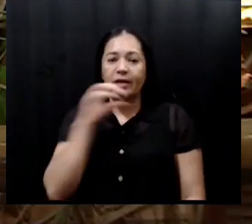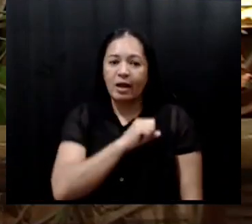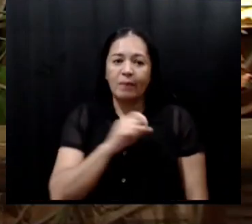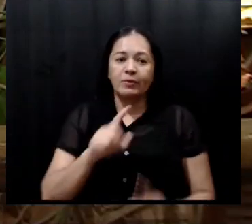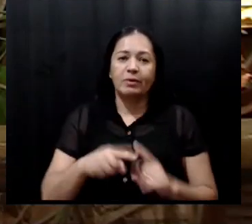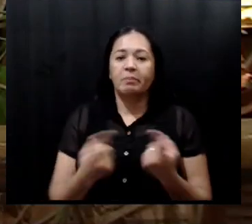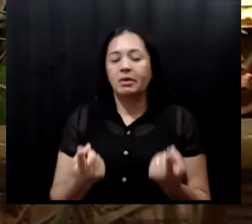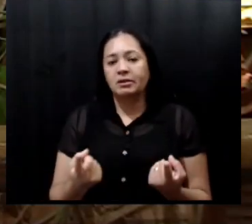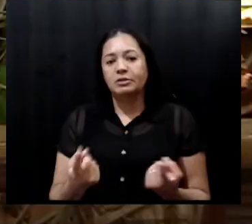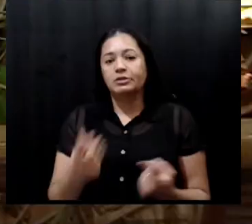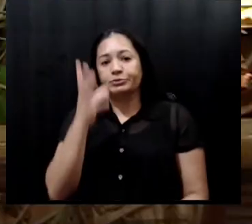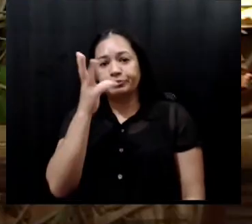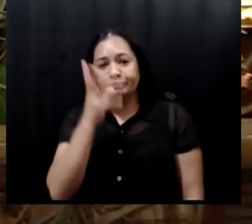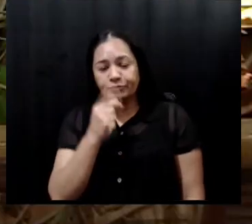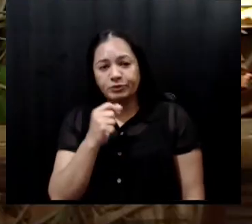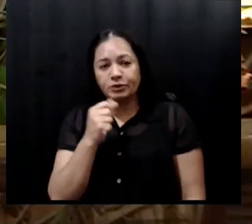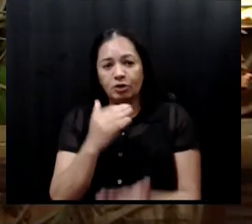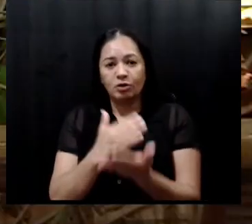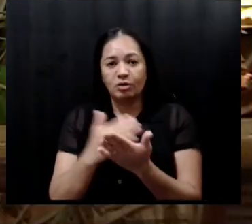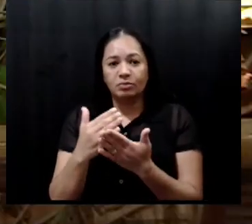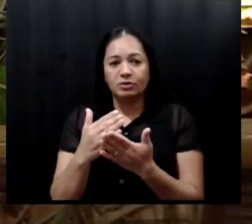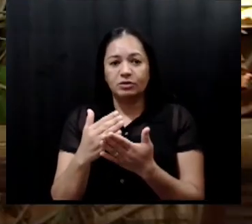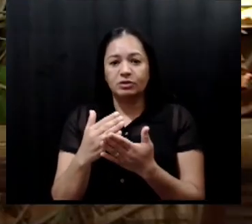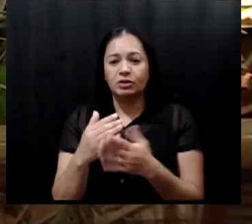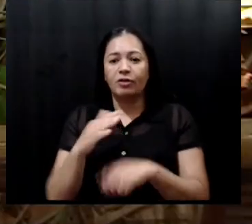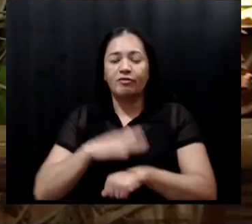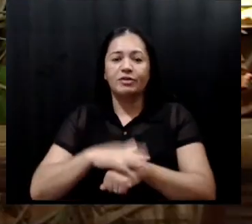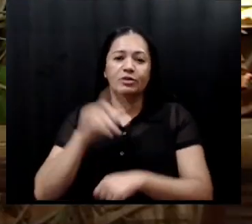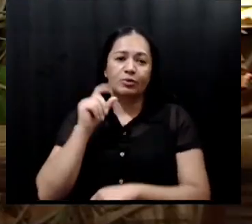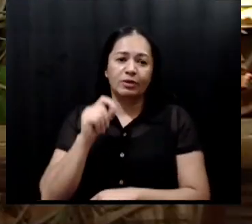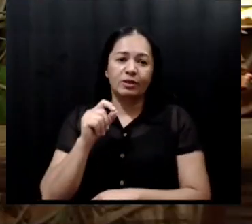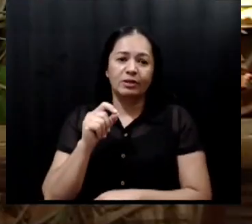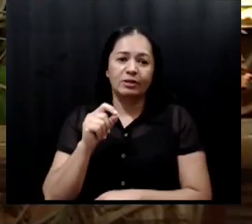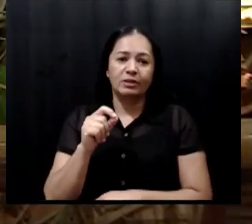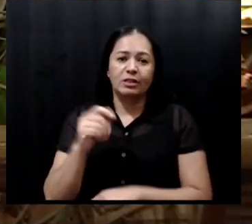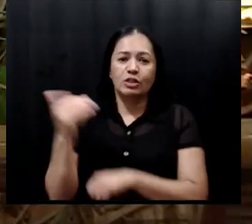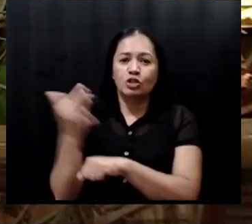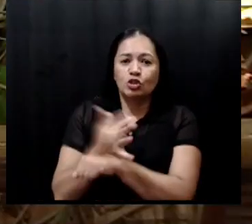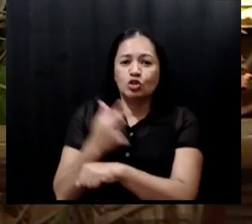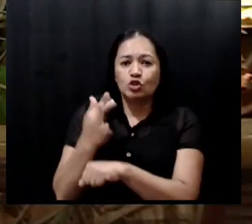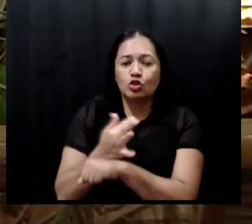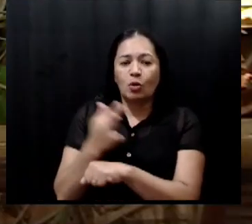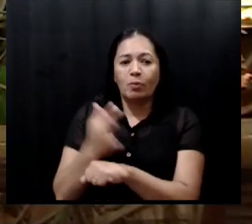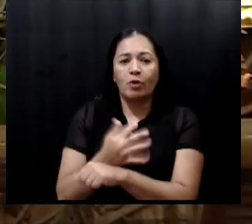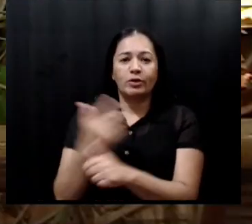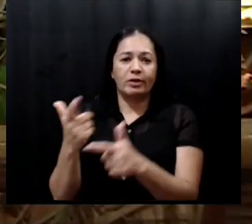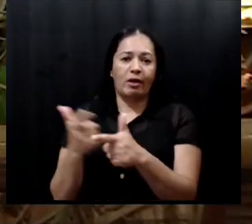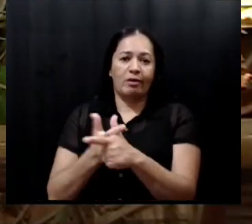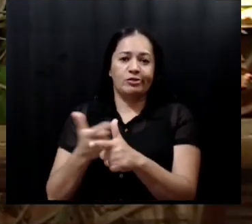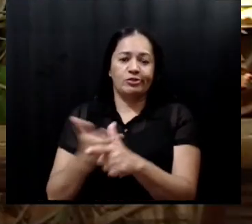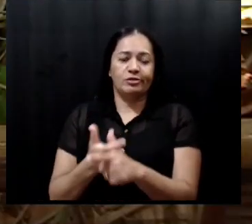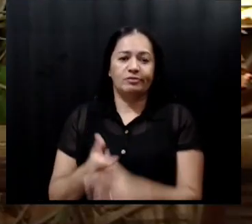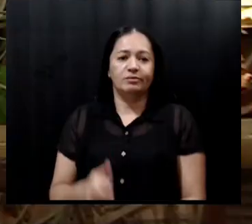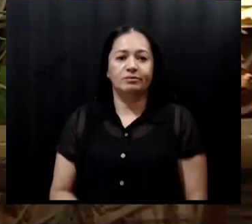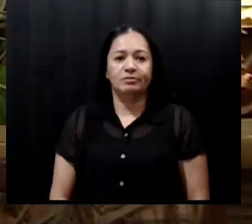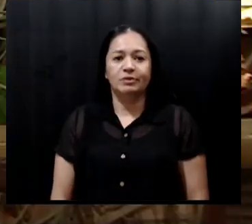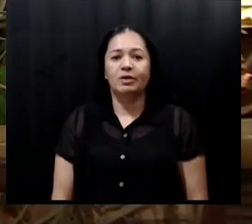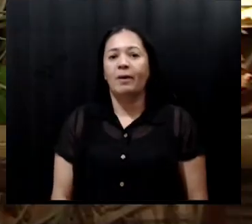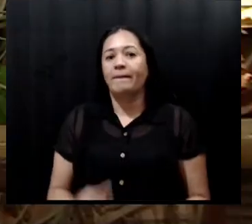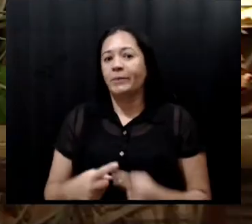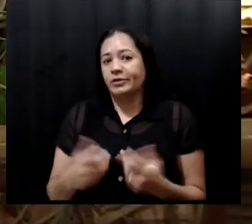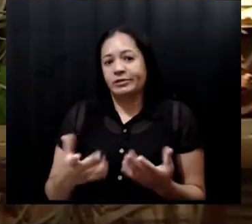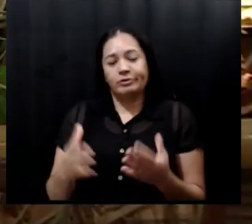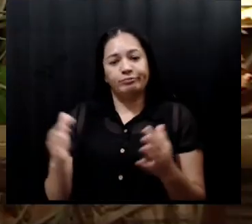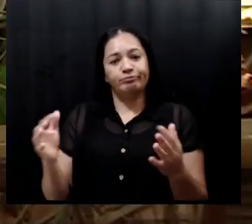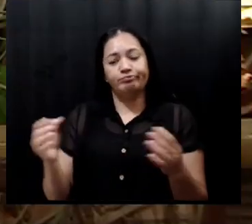Só que começou a esticar um pouco, a gente falou, a gente precisa fazer, porque para pelo menos aguentar as contas ali e ficar em evidência, senão a gente vai acabar rodando. Então a gente